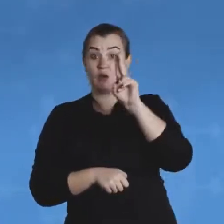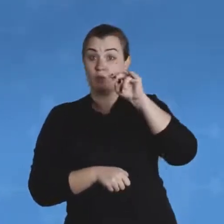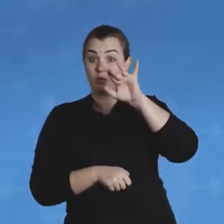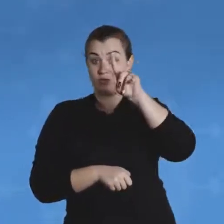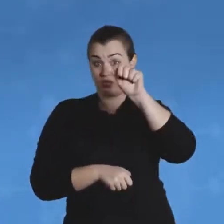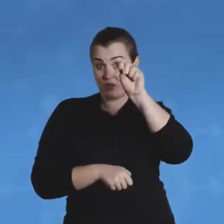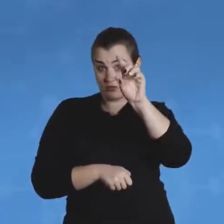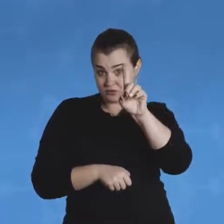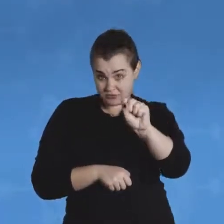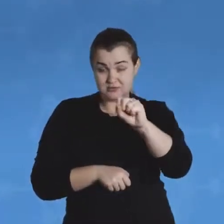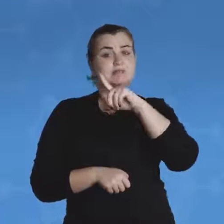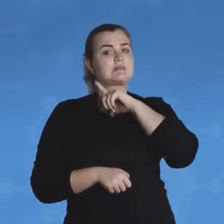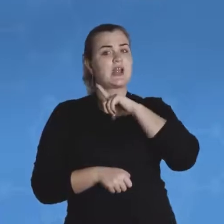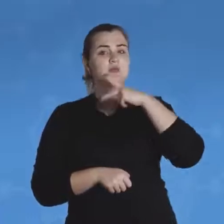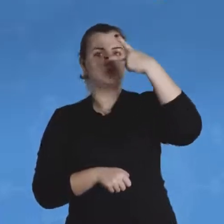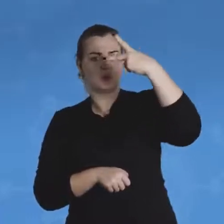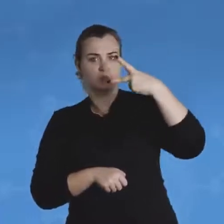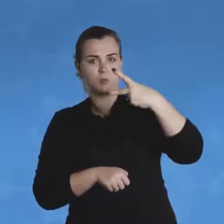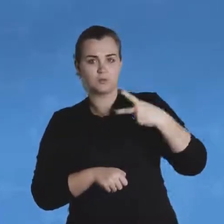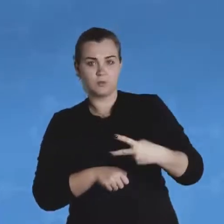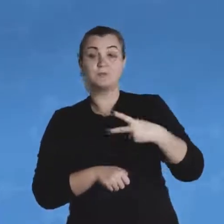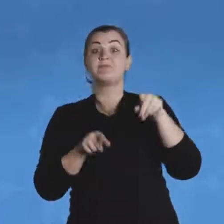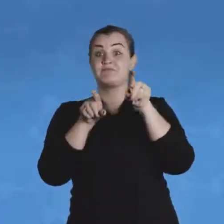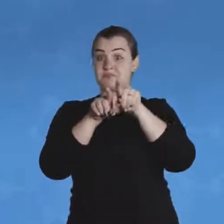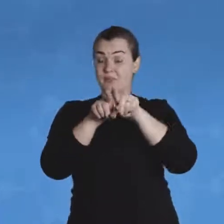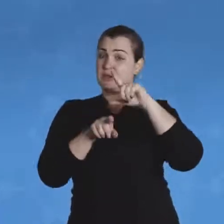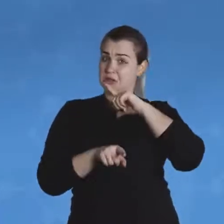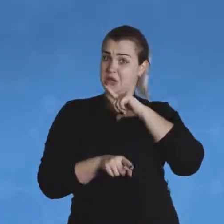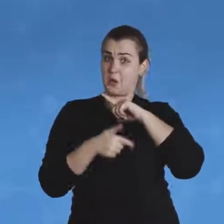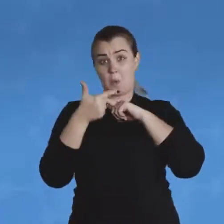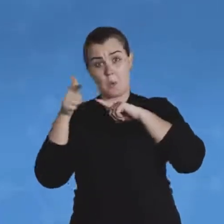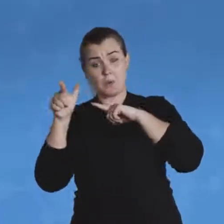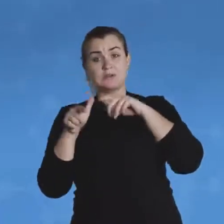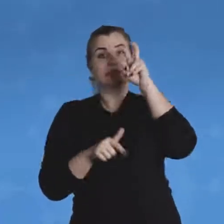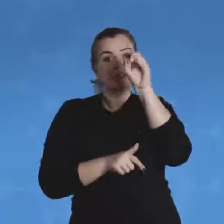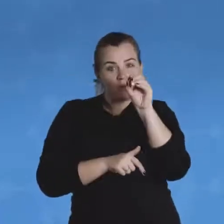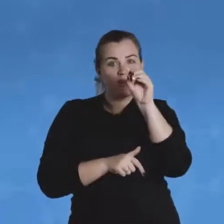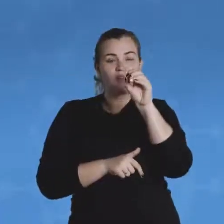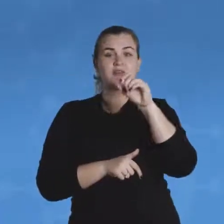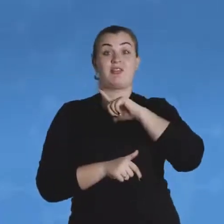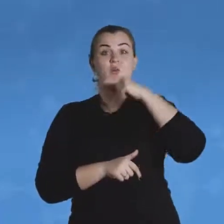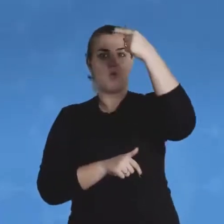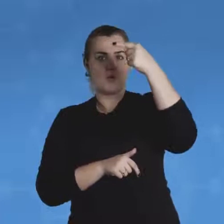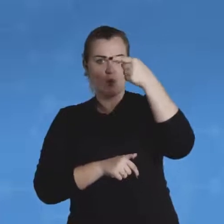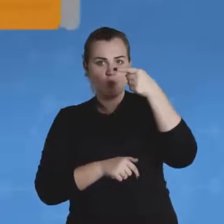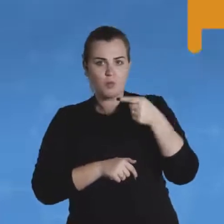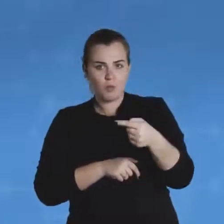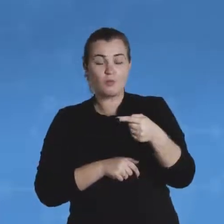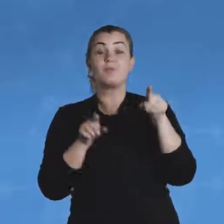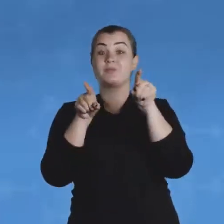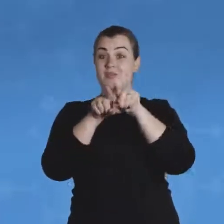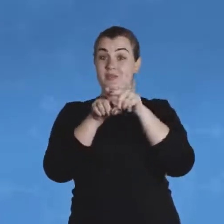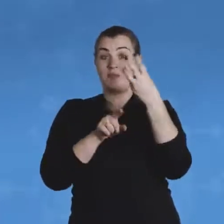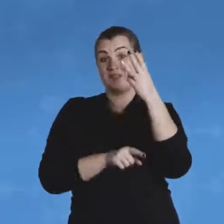2 em 2 unidades. Já as seringas de 50 unidades são graduadas de 1 em 1 unidade. E as seringas